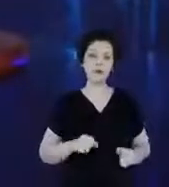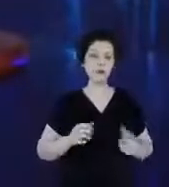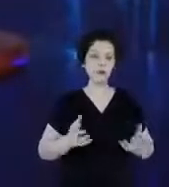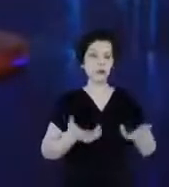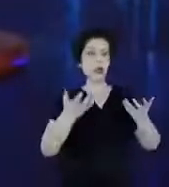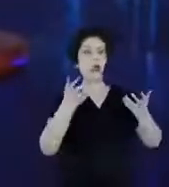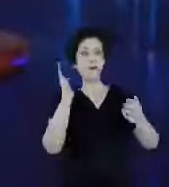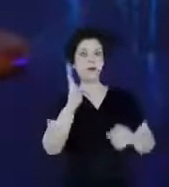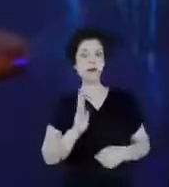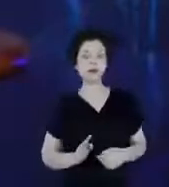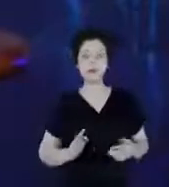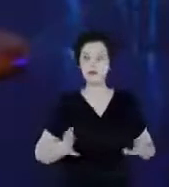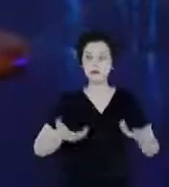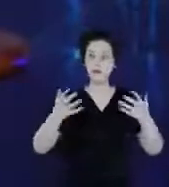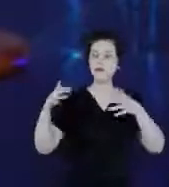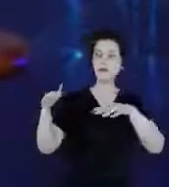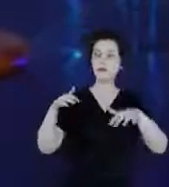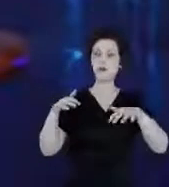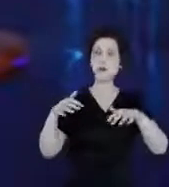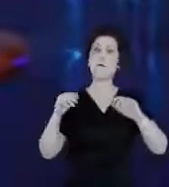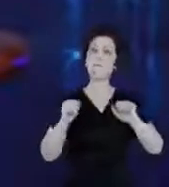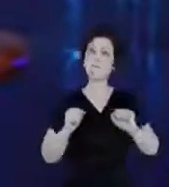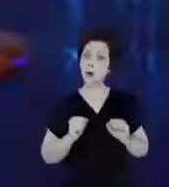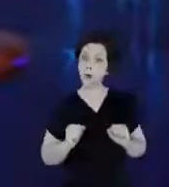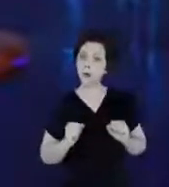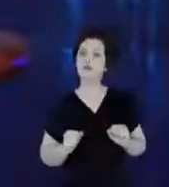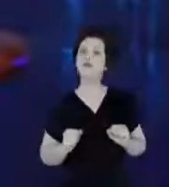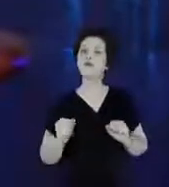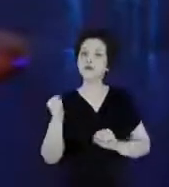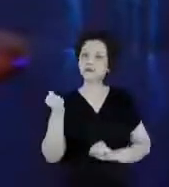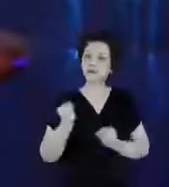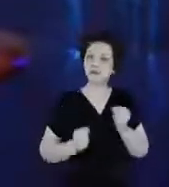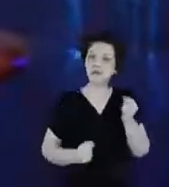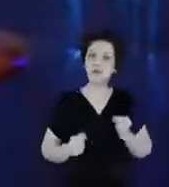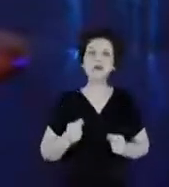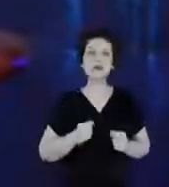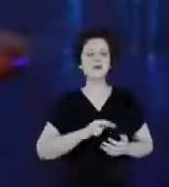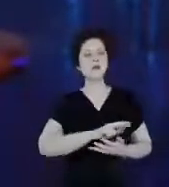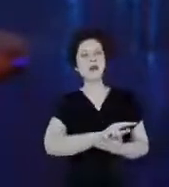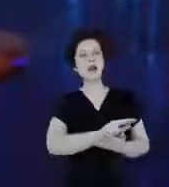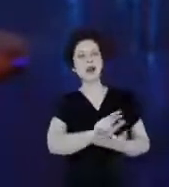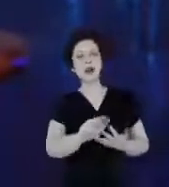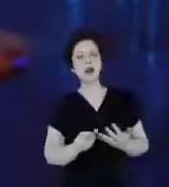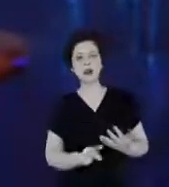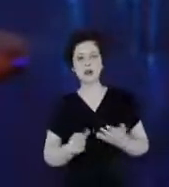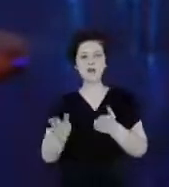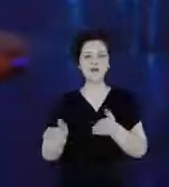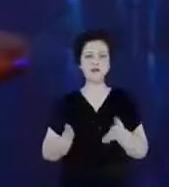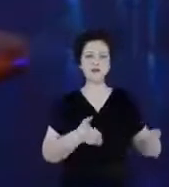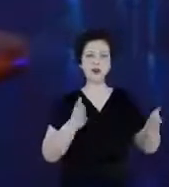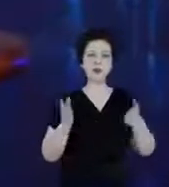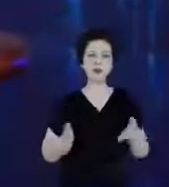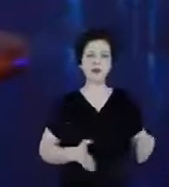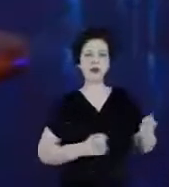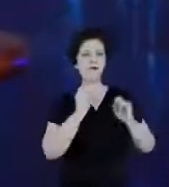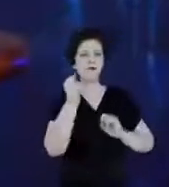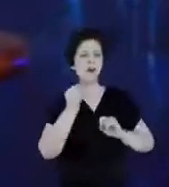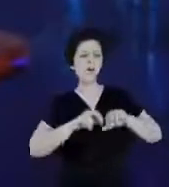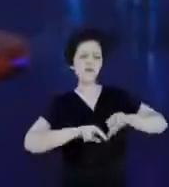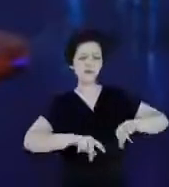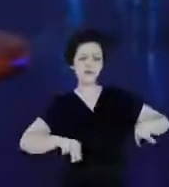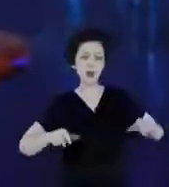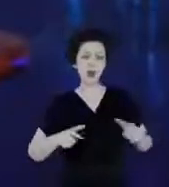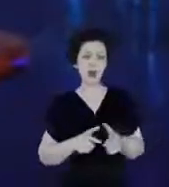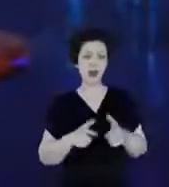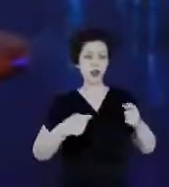esse país num grande produtor dos mais diversos tipos de manufaturado, de industrialização, de crescimento